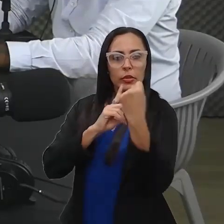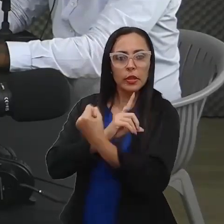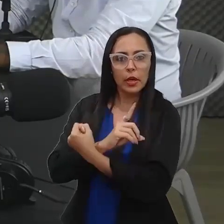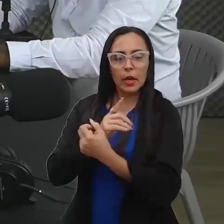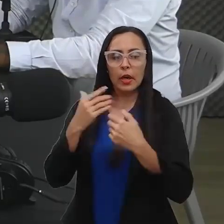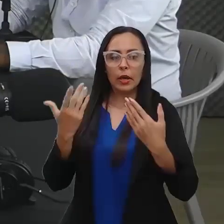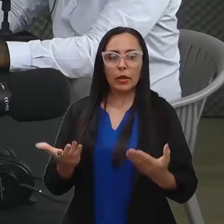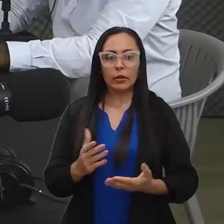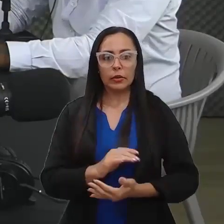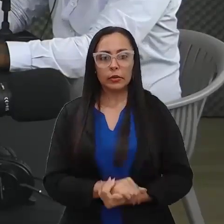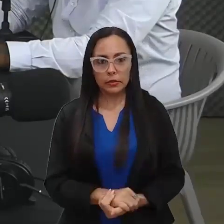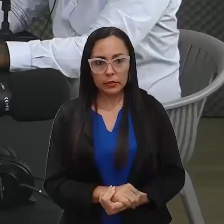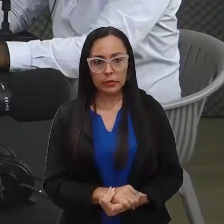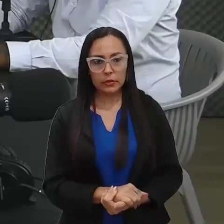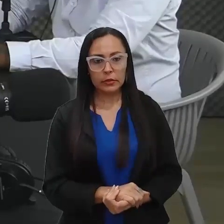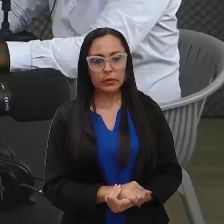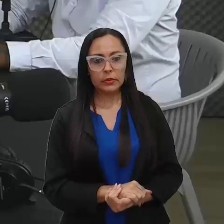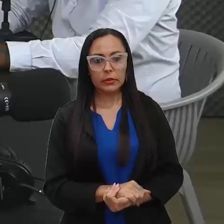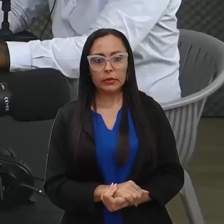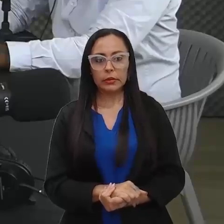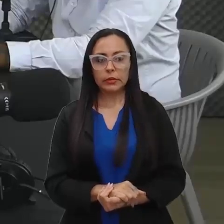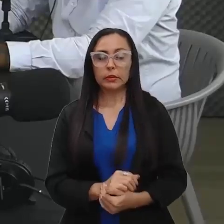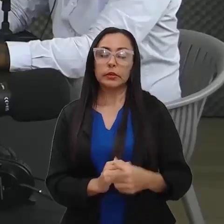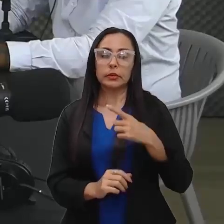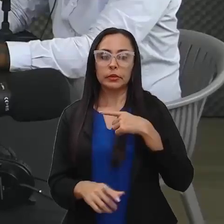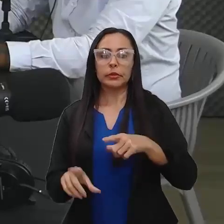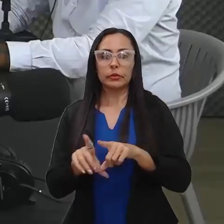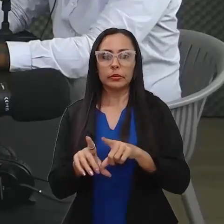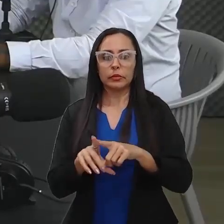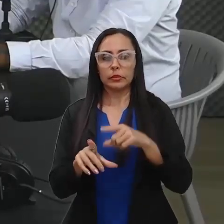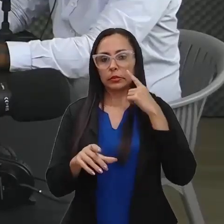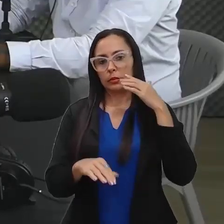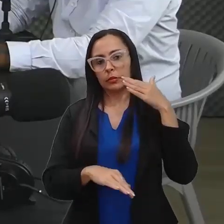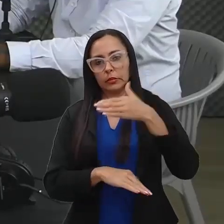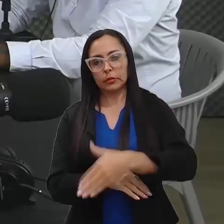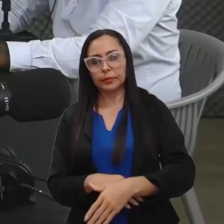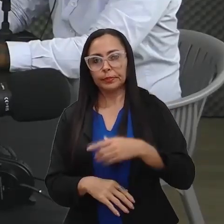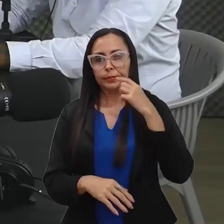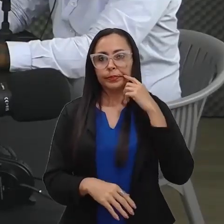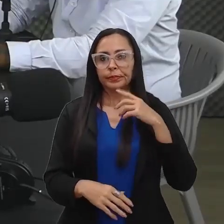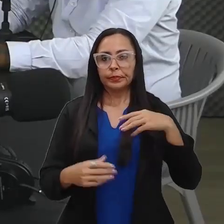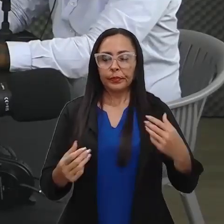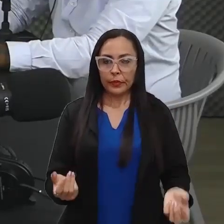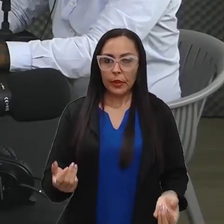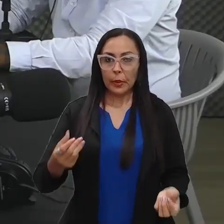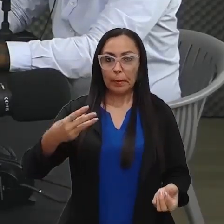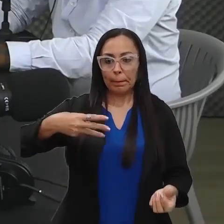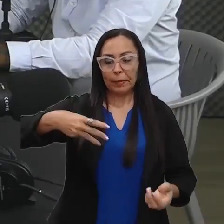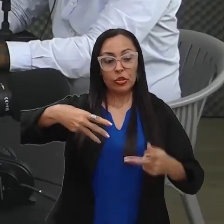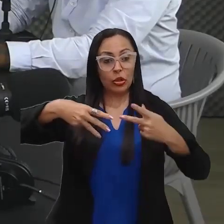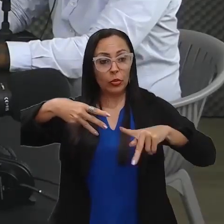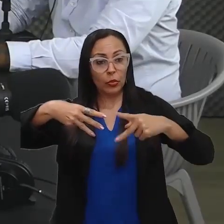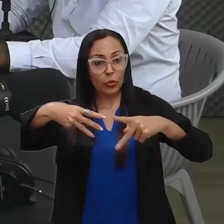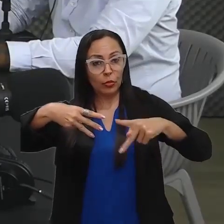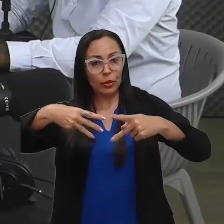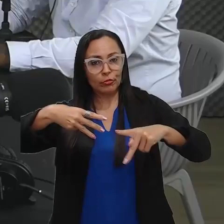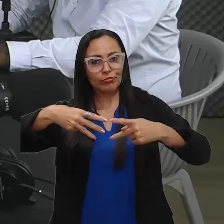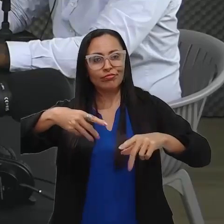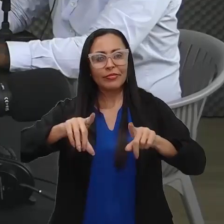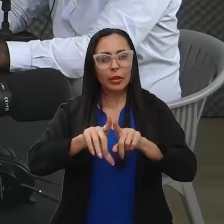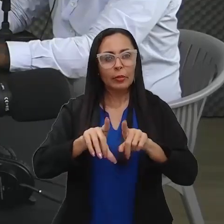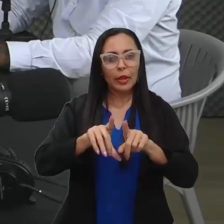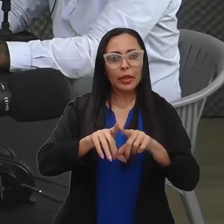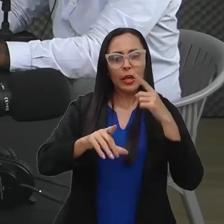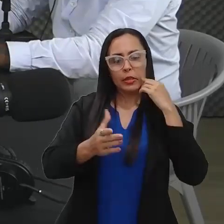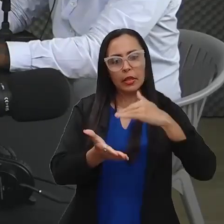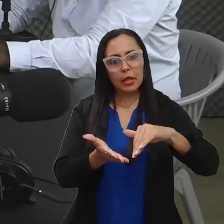já um direito violado. Nós temos aí dentro ainda o Ministério Público e as secretarias e os conselhos de direito. Tá?